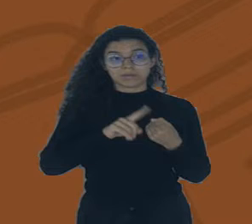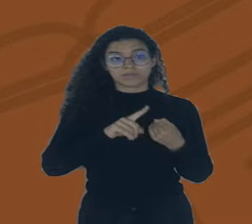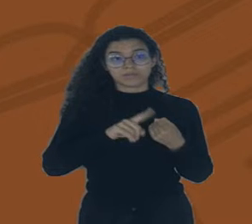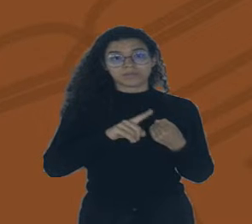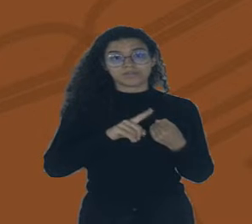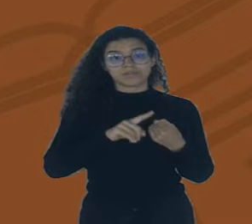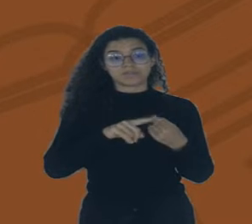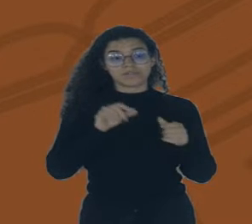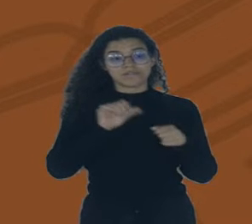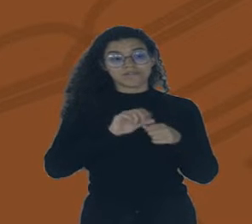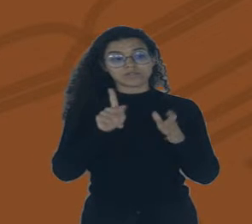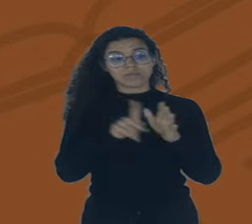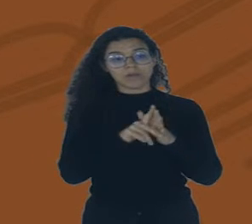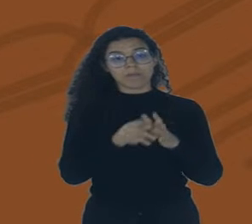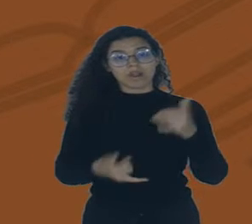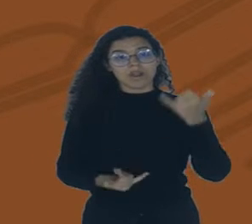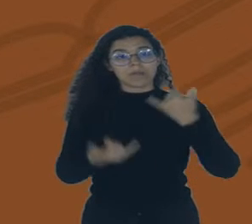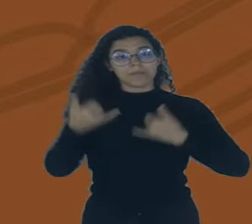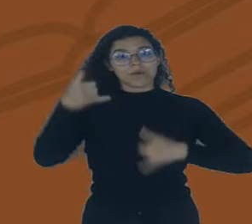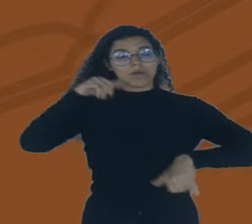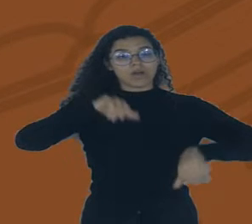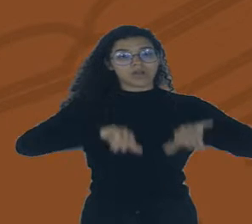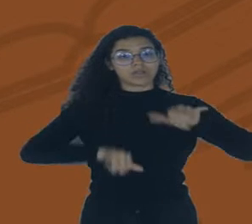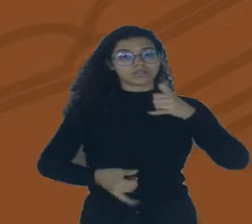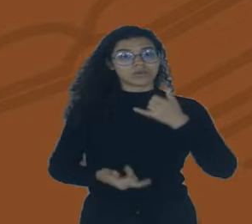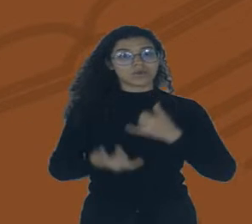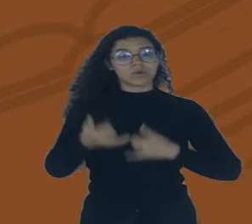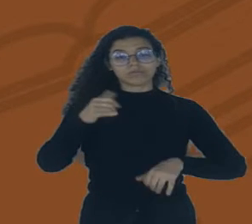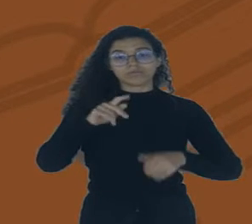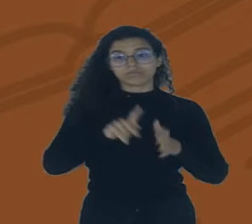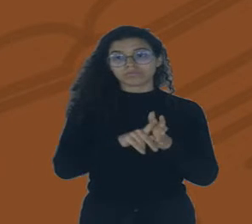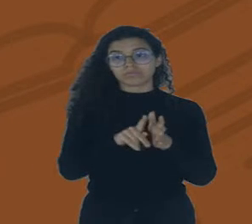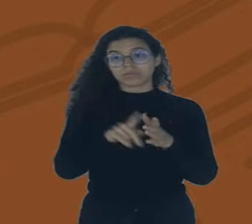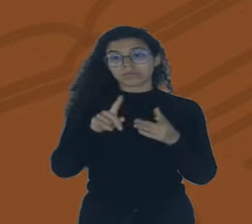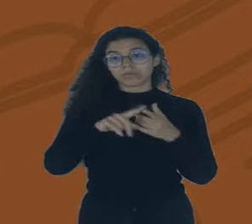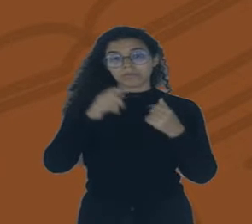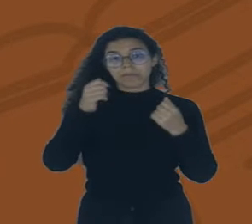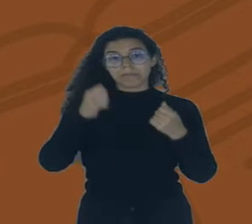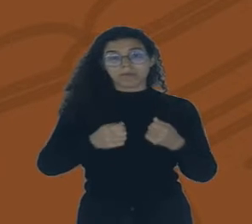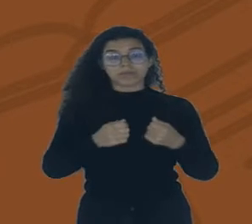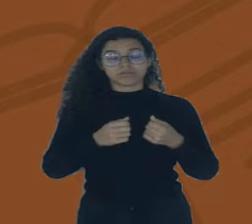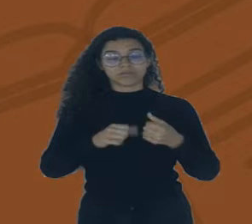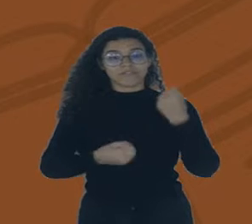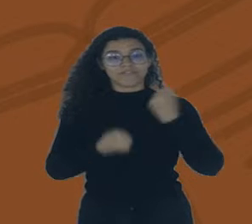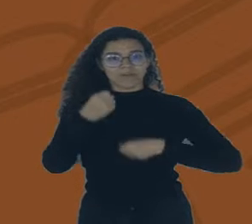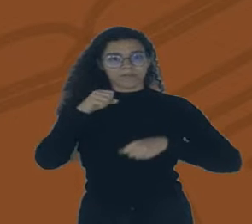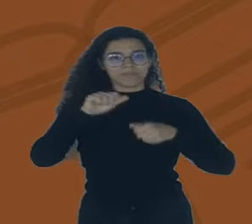sintetizadas em laboratório, ou seja, são produzidas também de forma aí artificial.